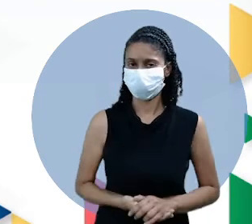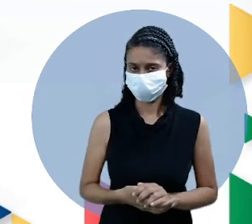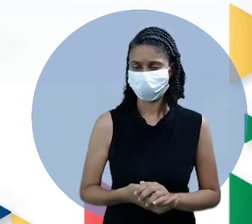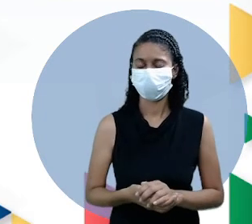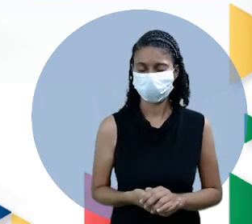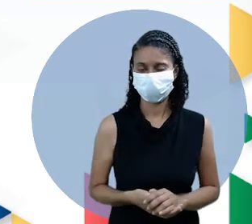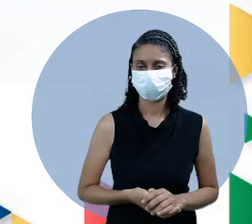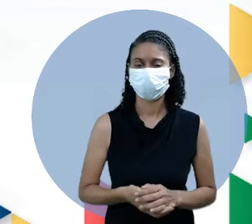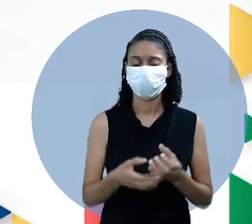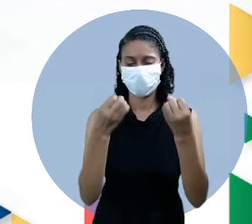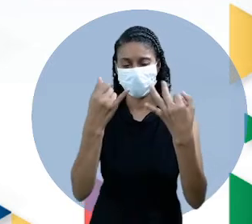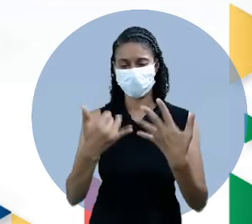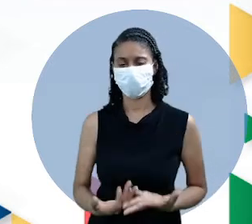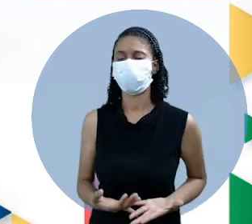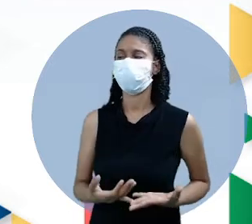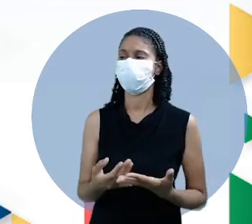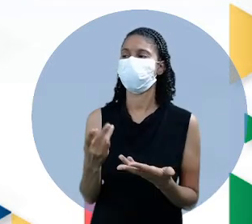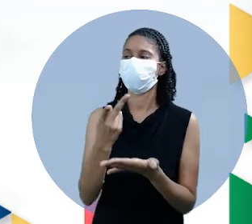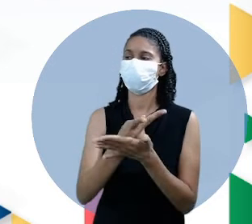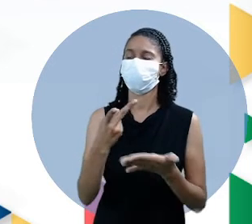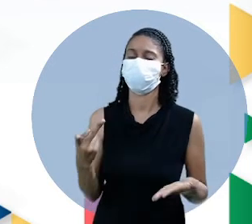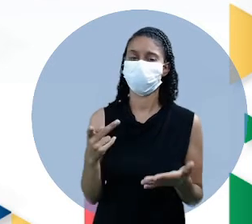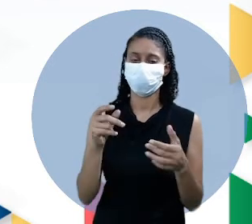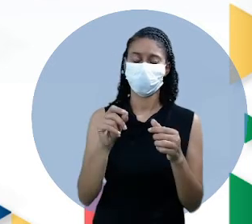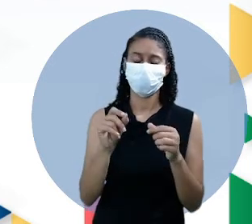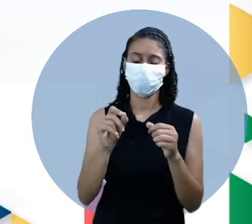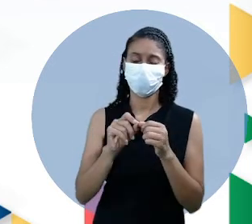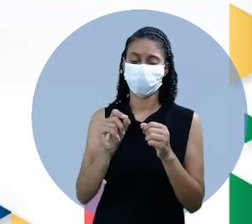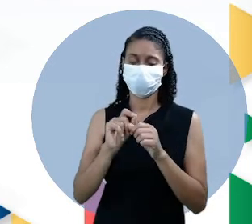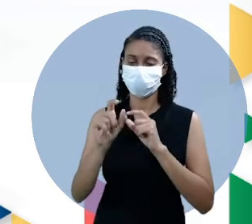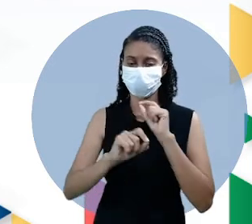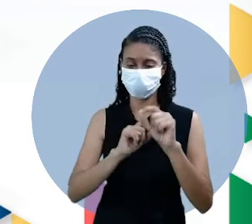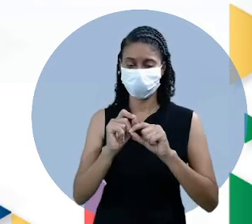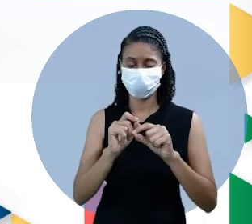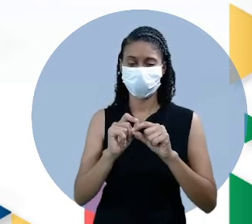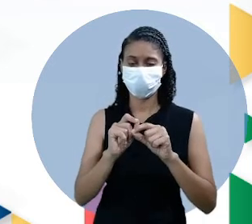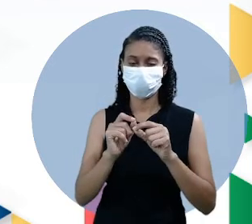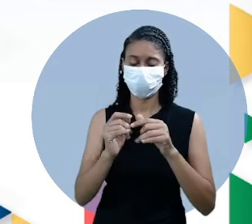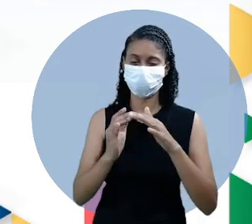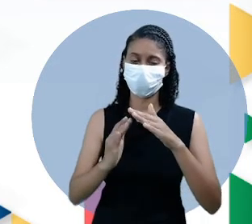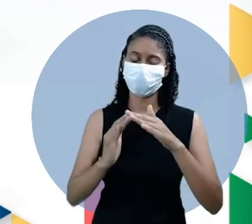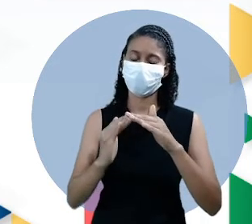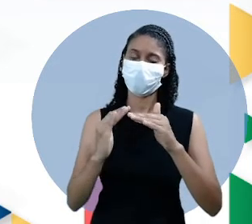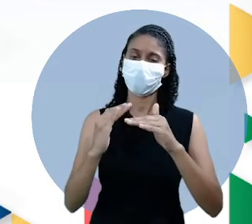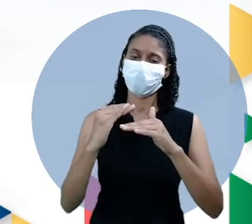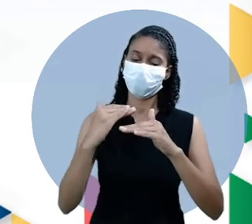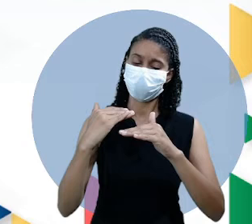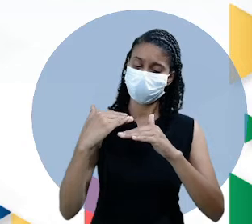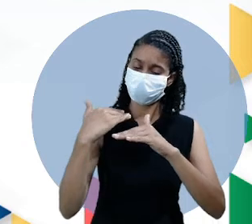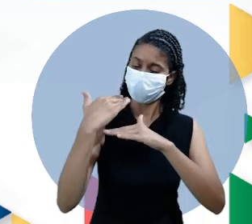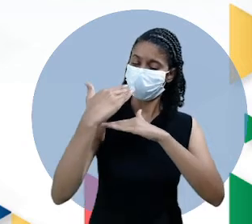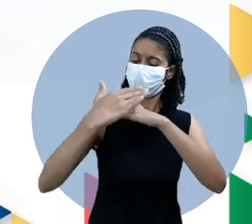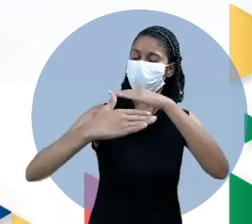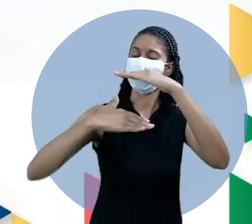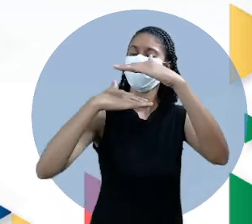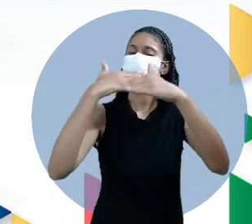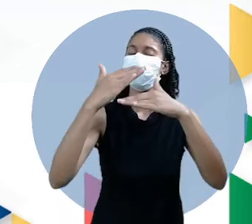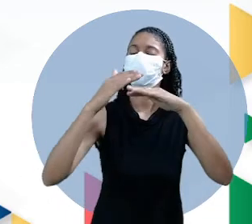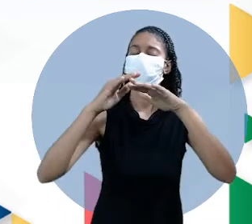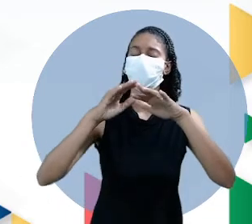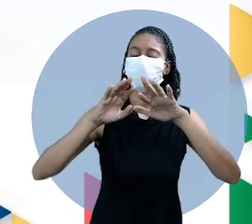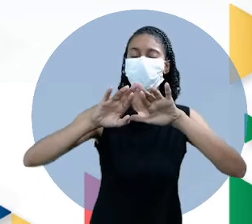objetivo? Explicar as causas e superar esse desenvolvimento, dividindo, né, nessas